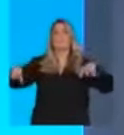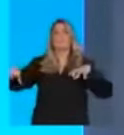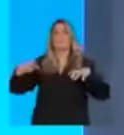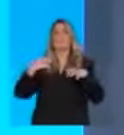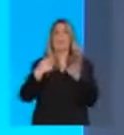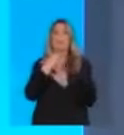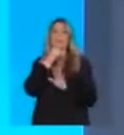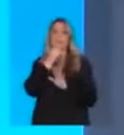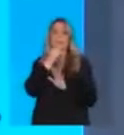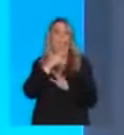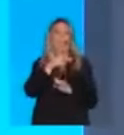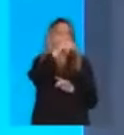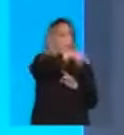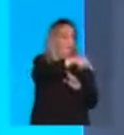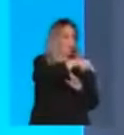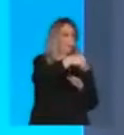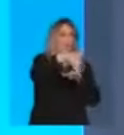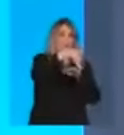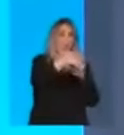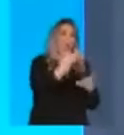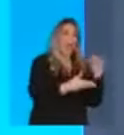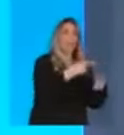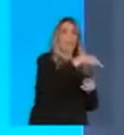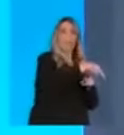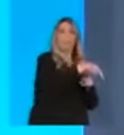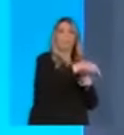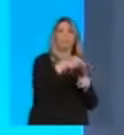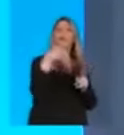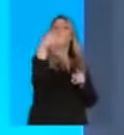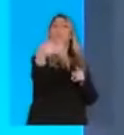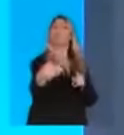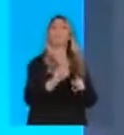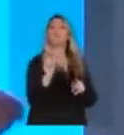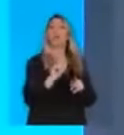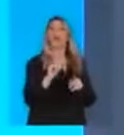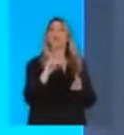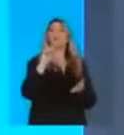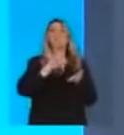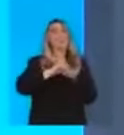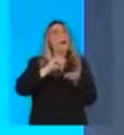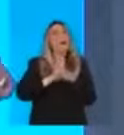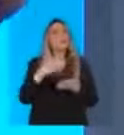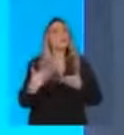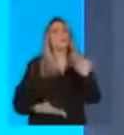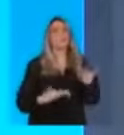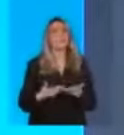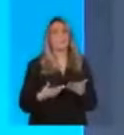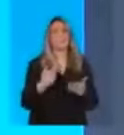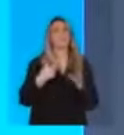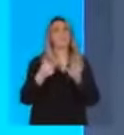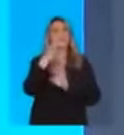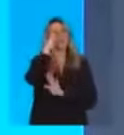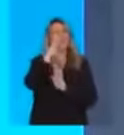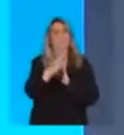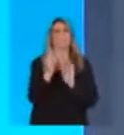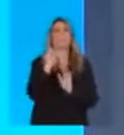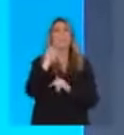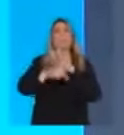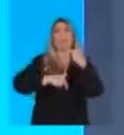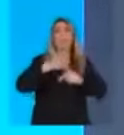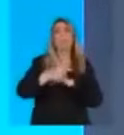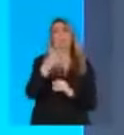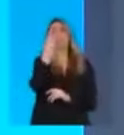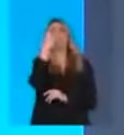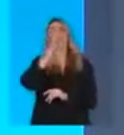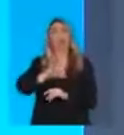seguinte porque falta de fato atendimento da atenção básica e principalmente para quem trabalha até 19 horas 18 horas poder